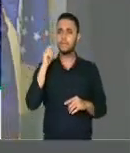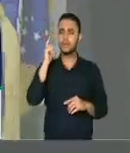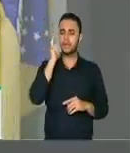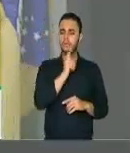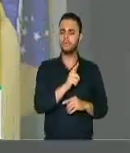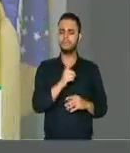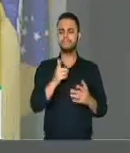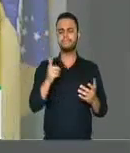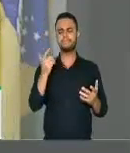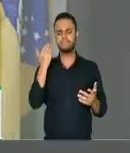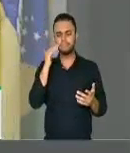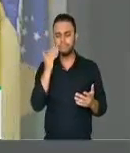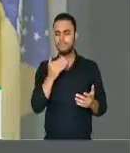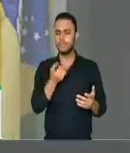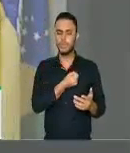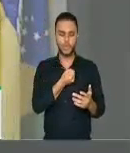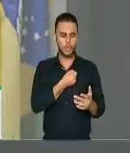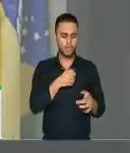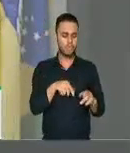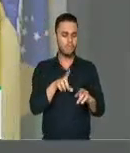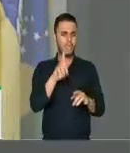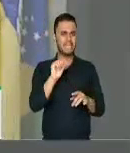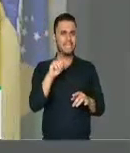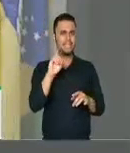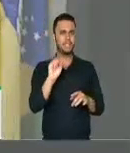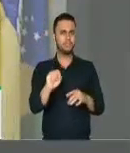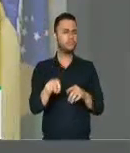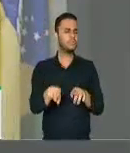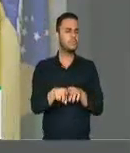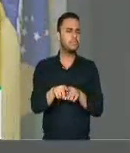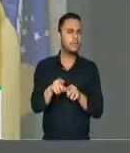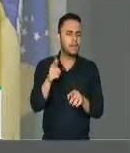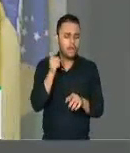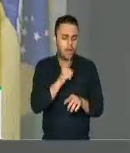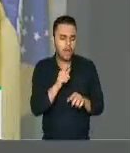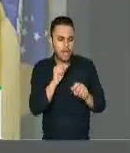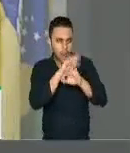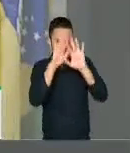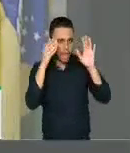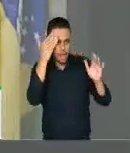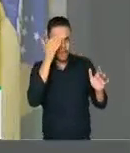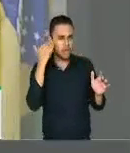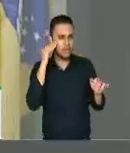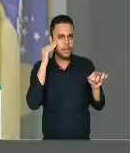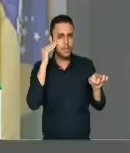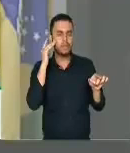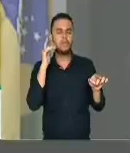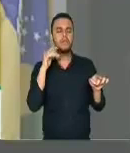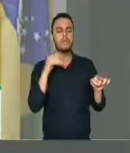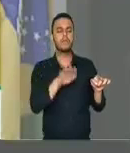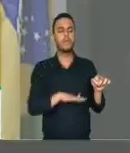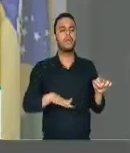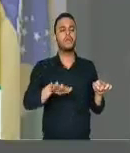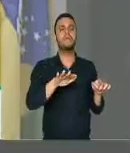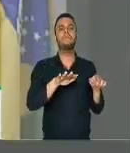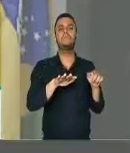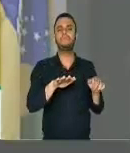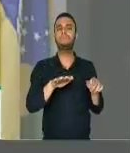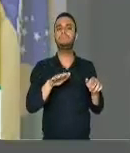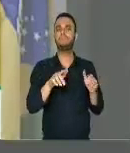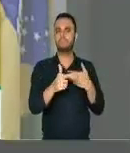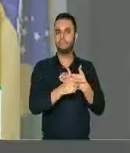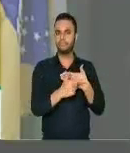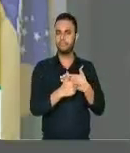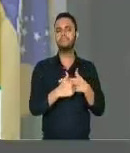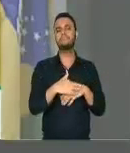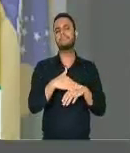à revelação de números, de dados e de acesso, de transparência, para que a gente possa desempenhar um papel de uma